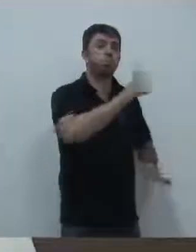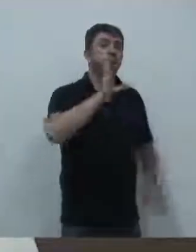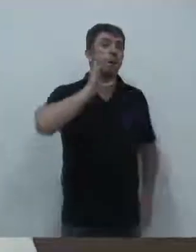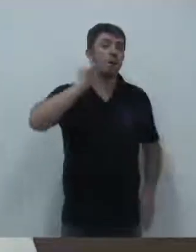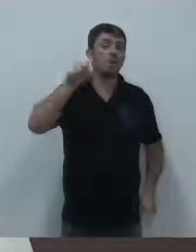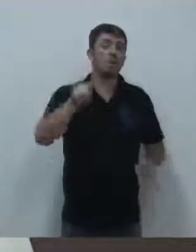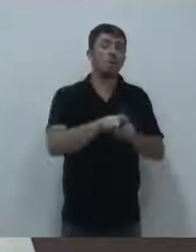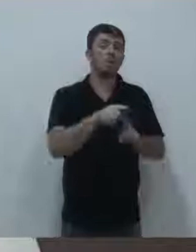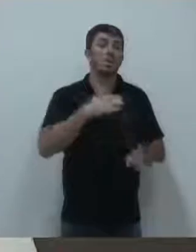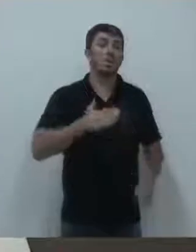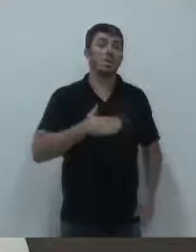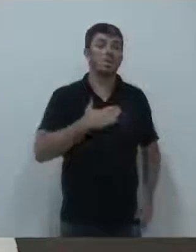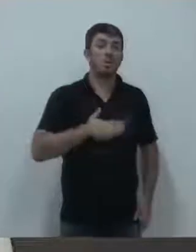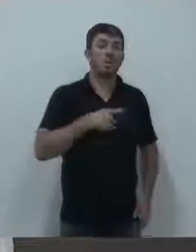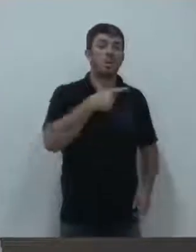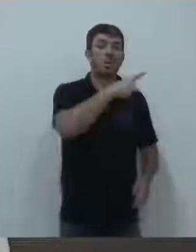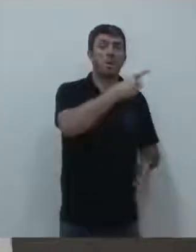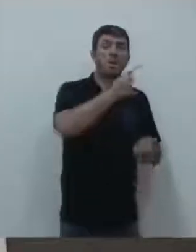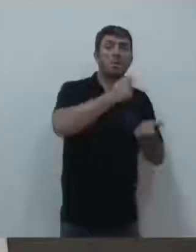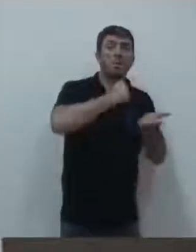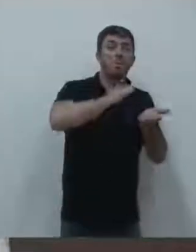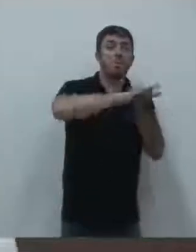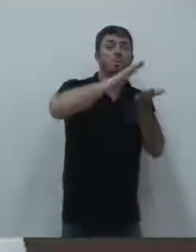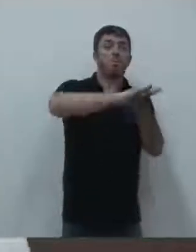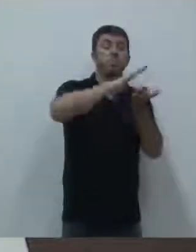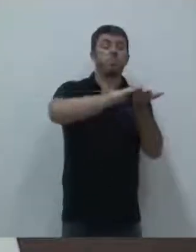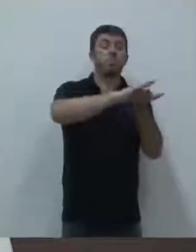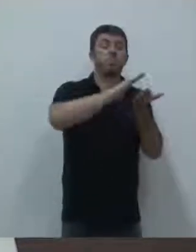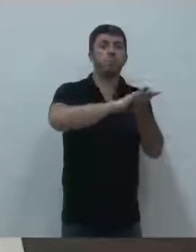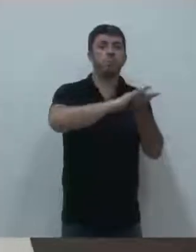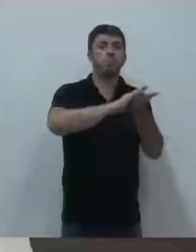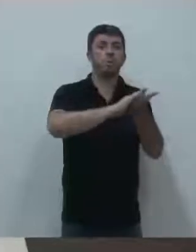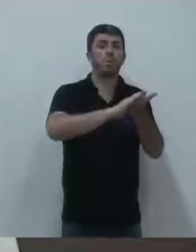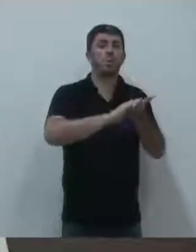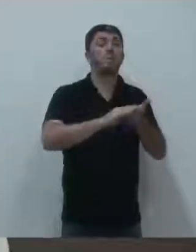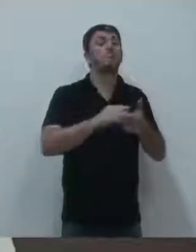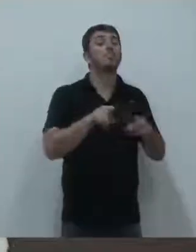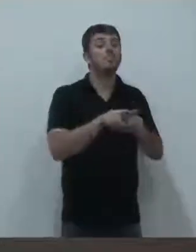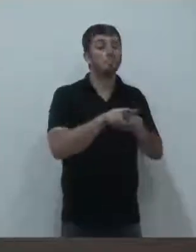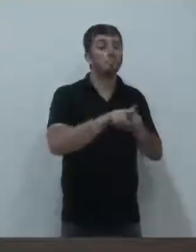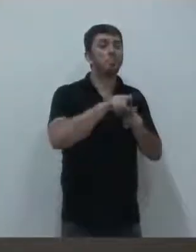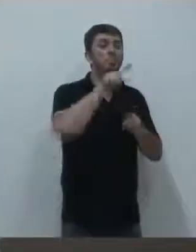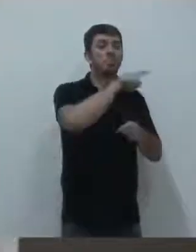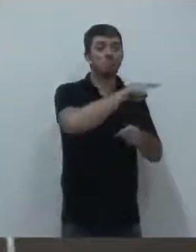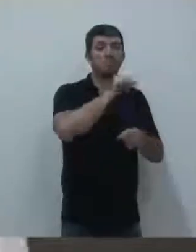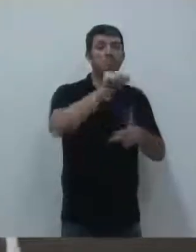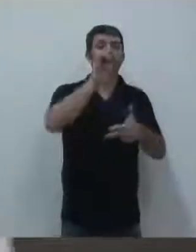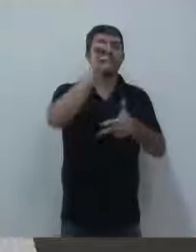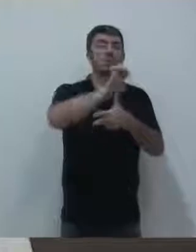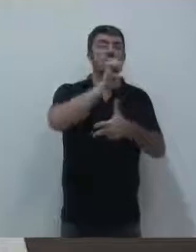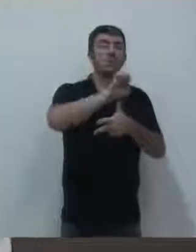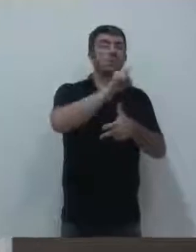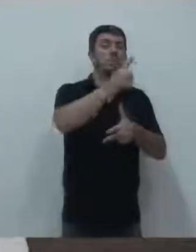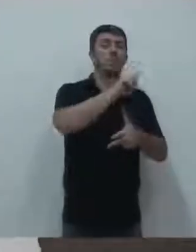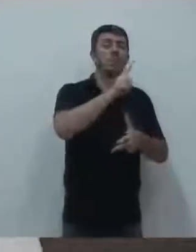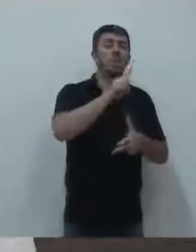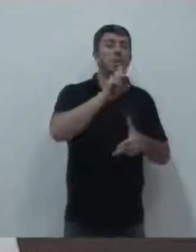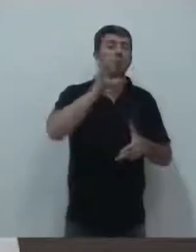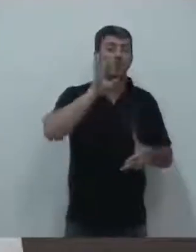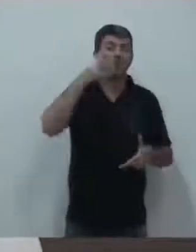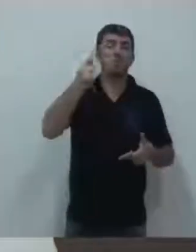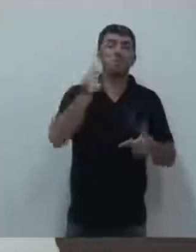despesa laboral. E mesmo assim, não promoveu nenhuma medida tendente a reduzir os gastos com o pessoal. Então,